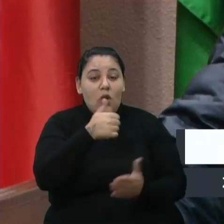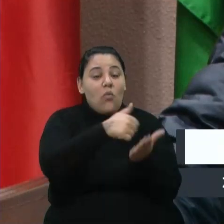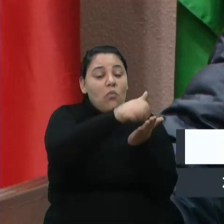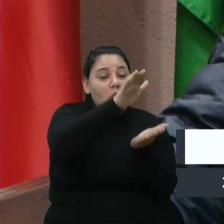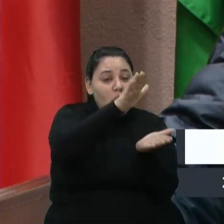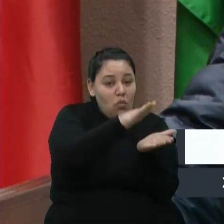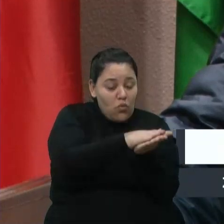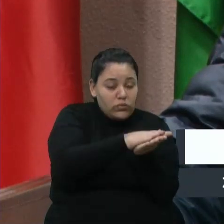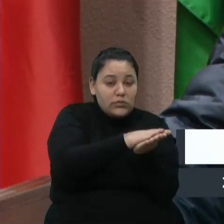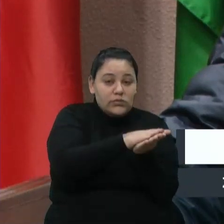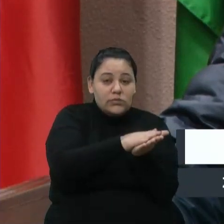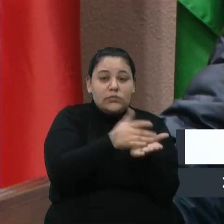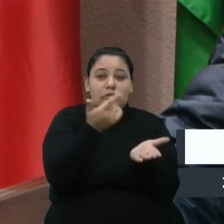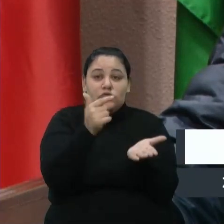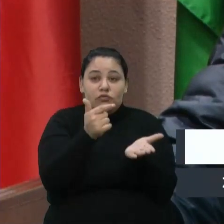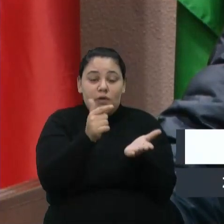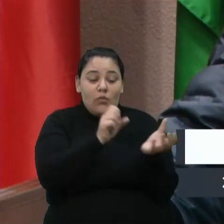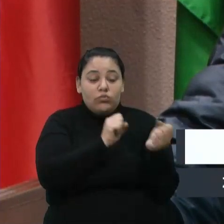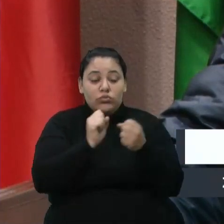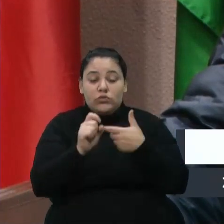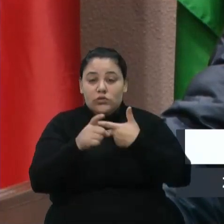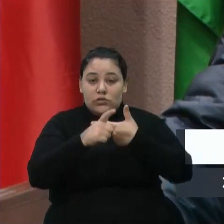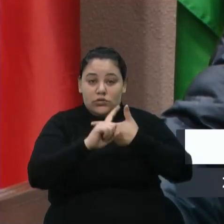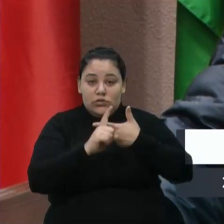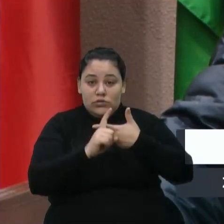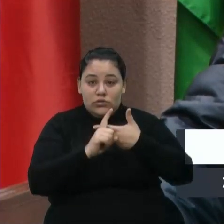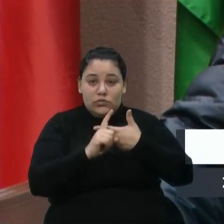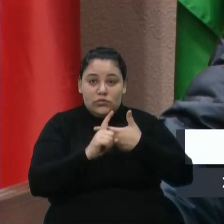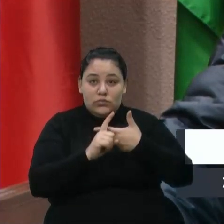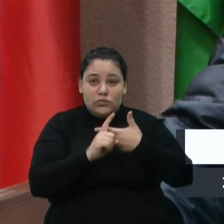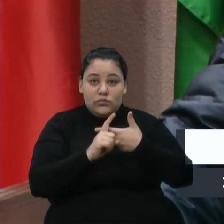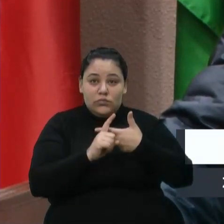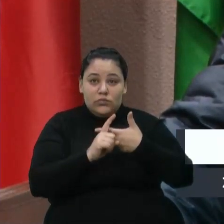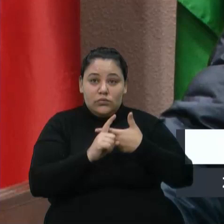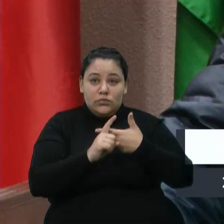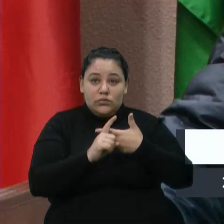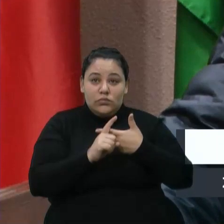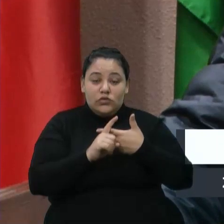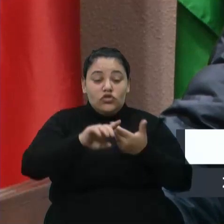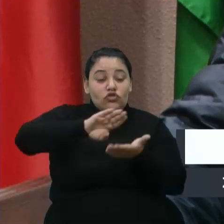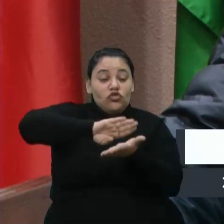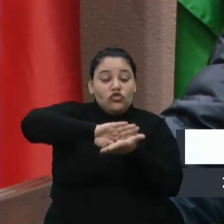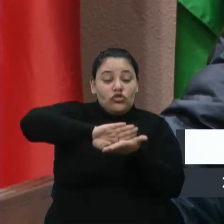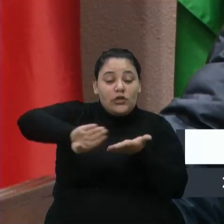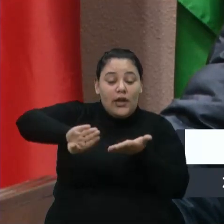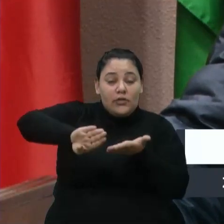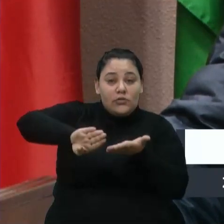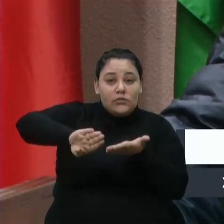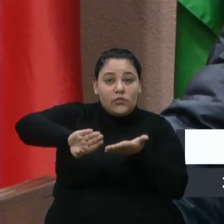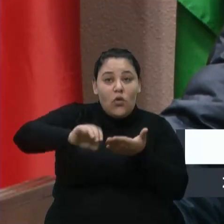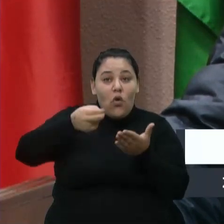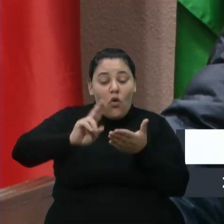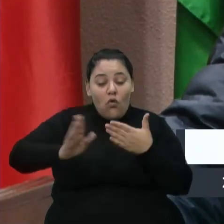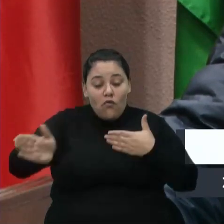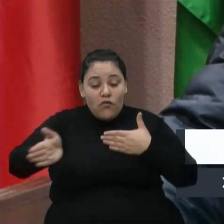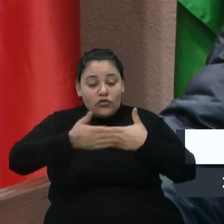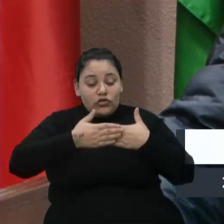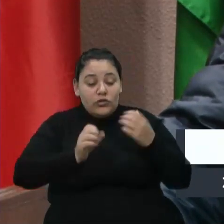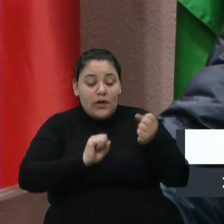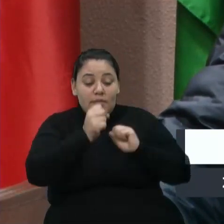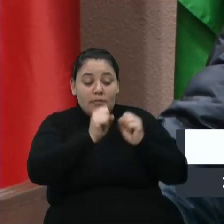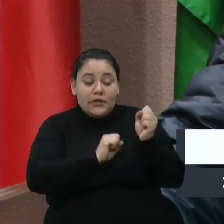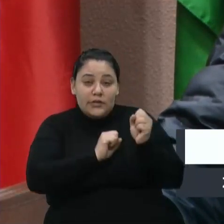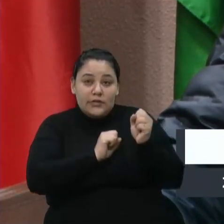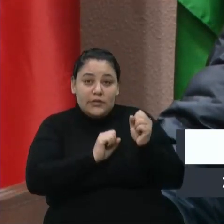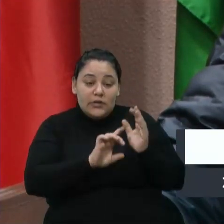serem regulamentados pelo Poder Executivo. 2º, cassação de alvará de funcionamento em caso de reincidência